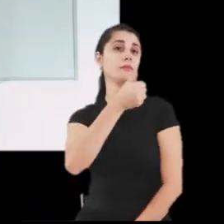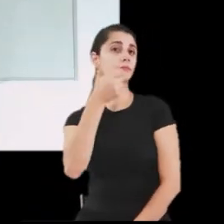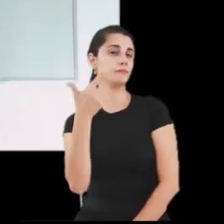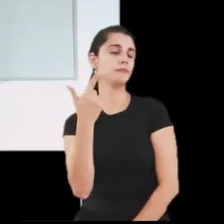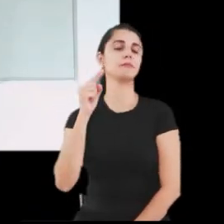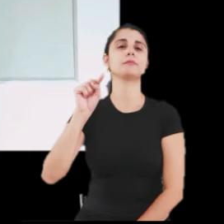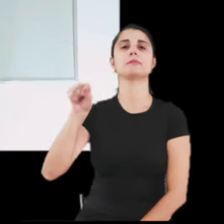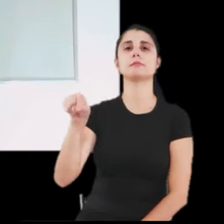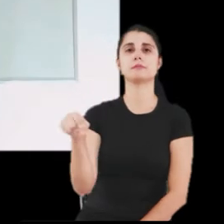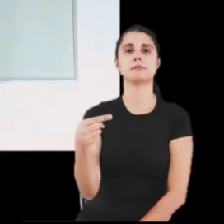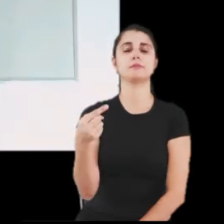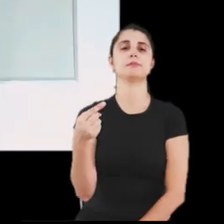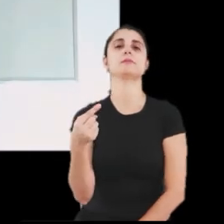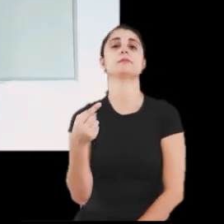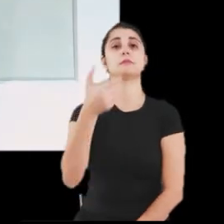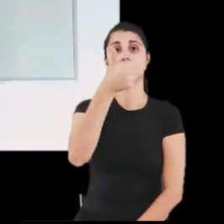12,